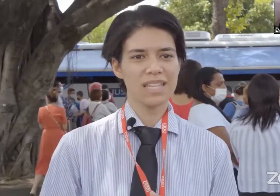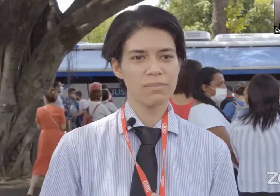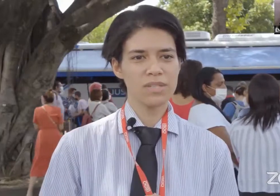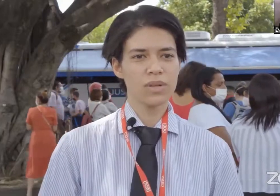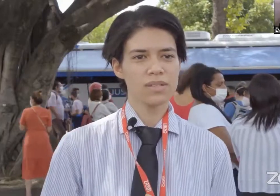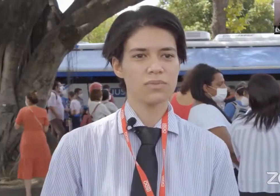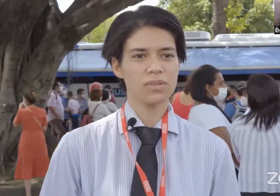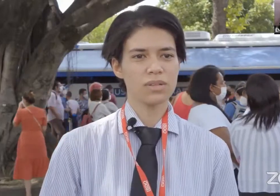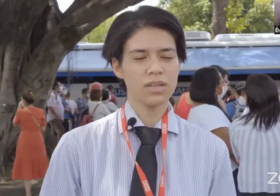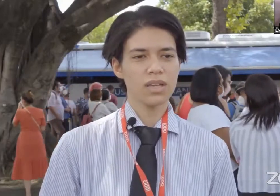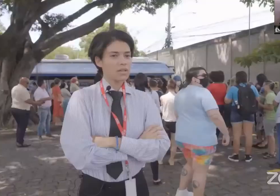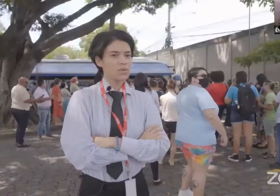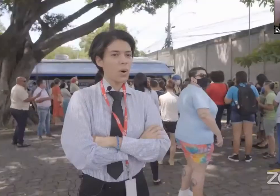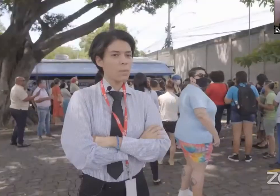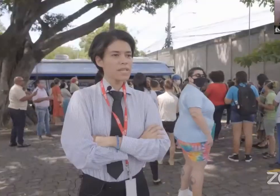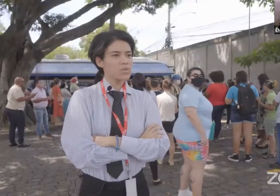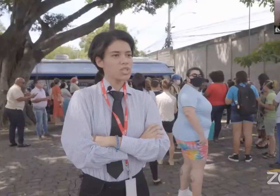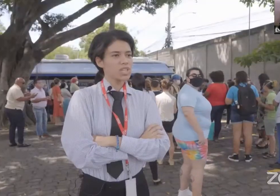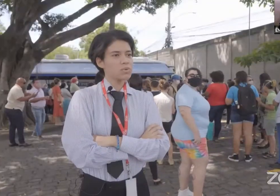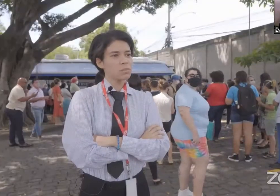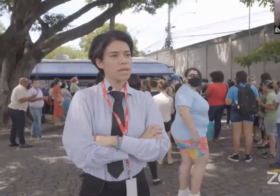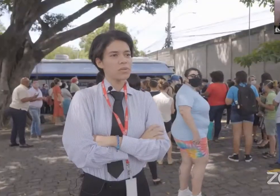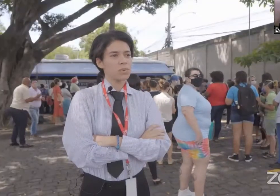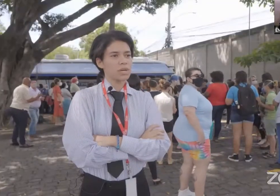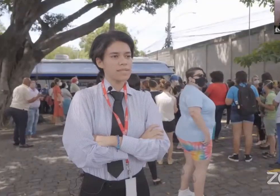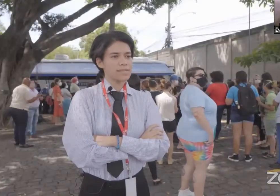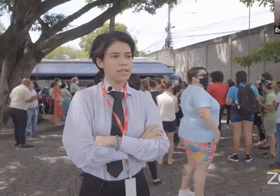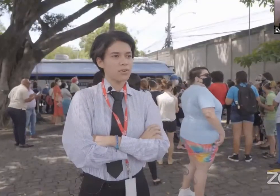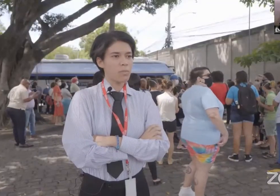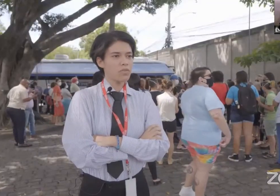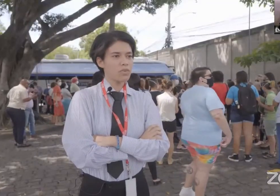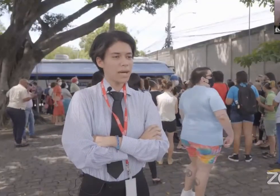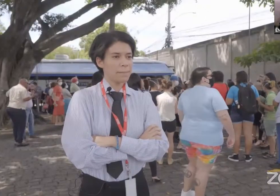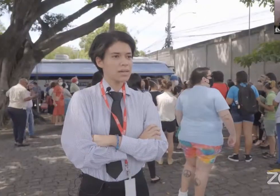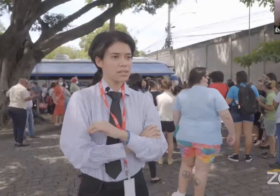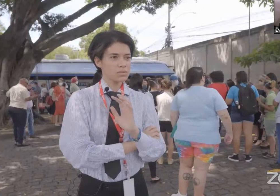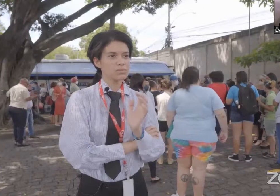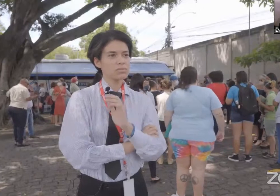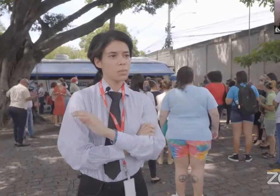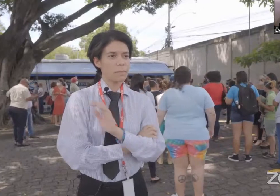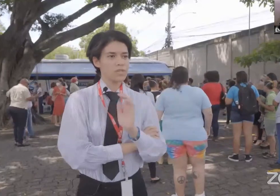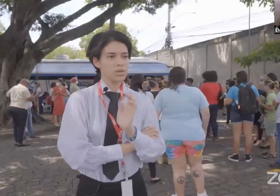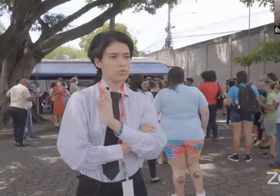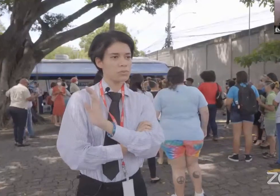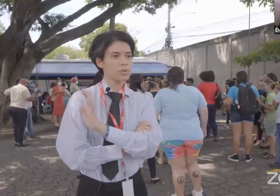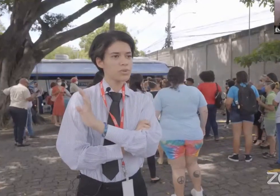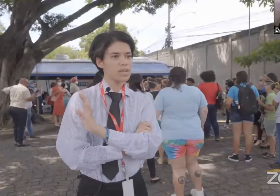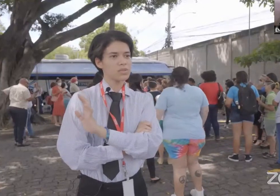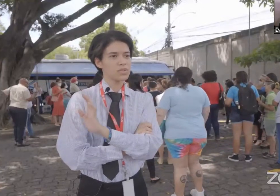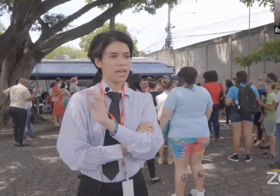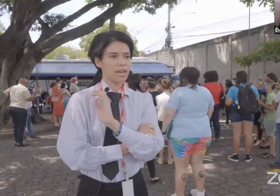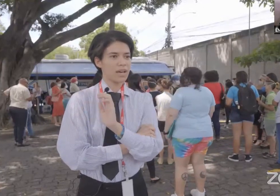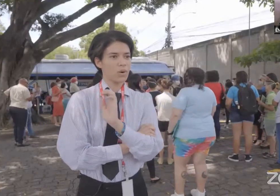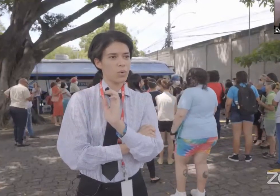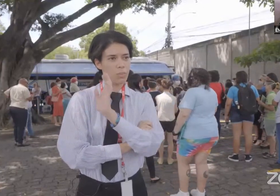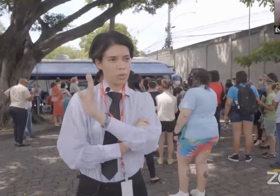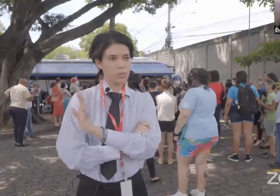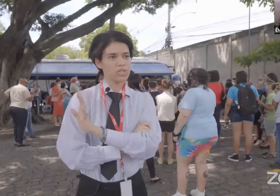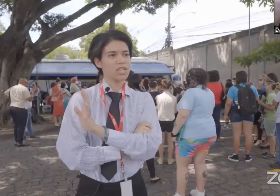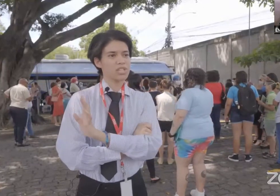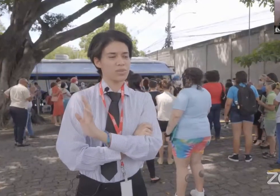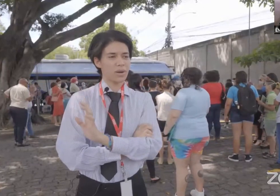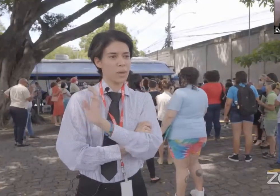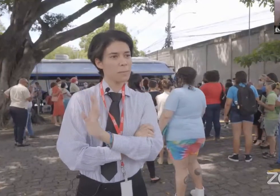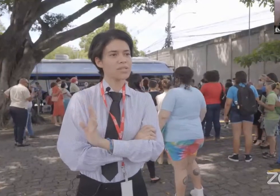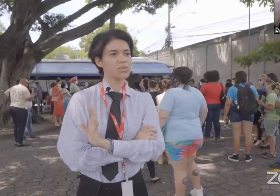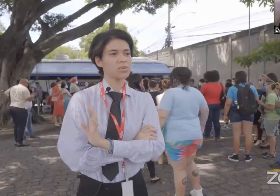tendo consciência da minha situação. No começo eu tinha muito medo, porque de certa forma eu vou estar apagando uma pessoa que eu fui por muitos anos, que é o